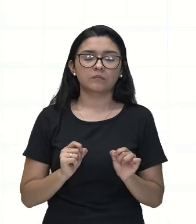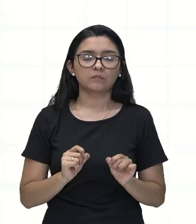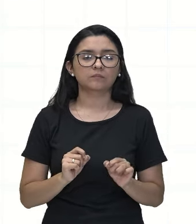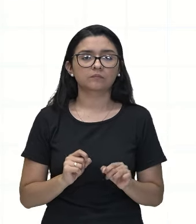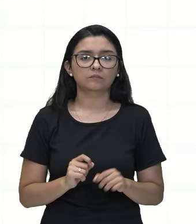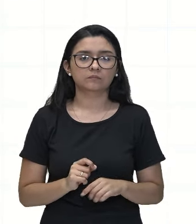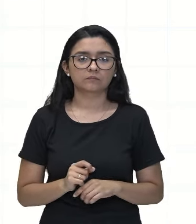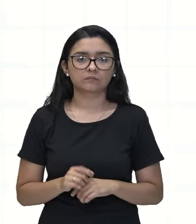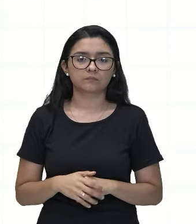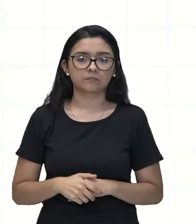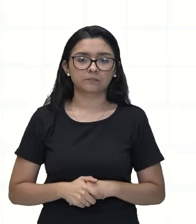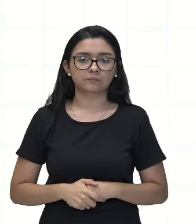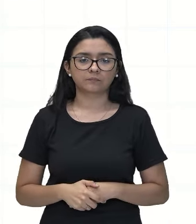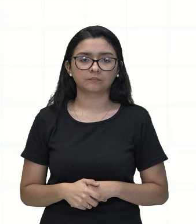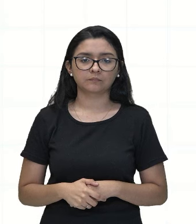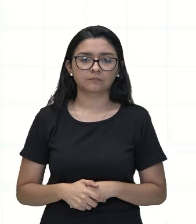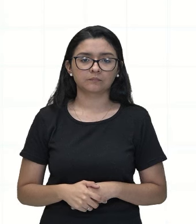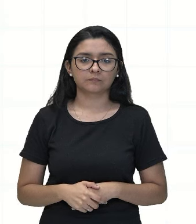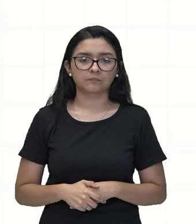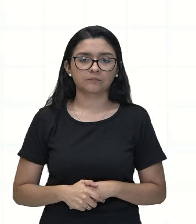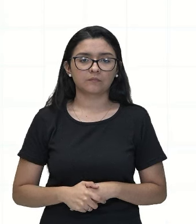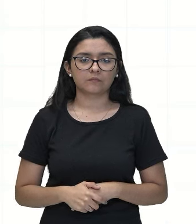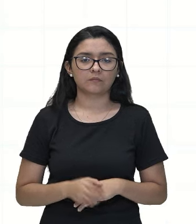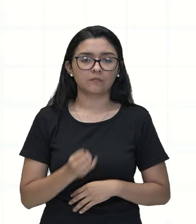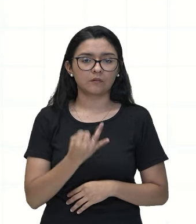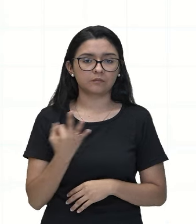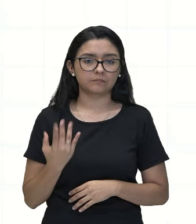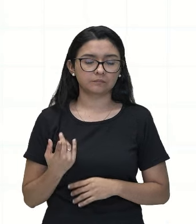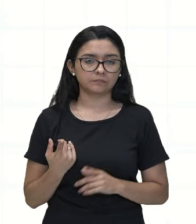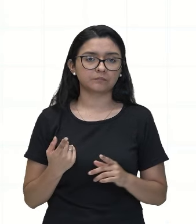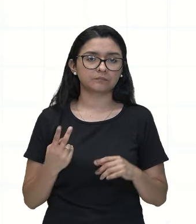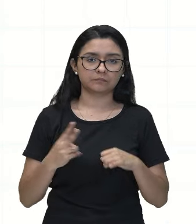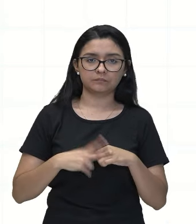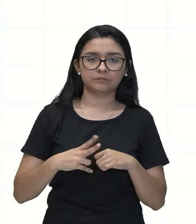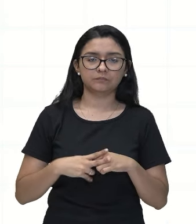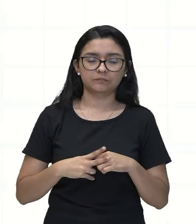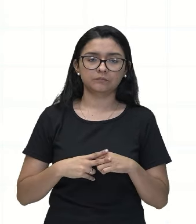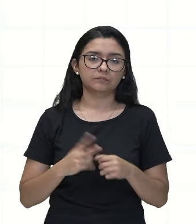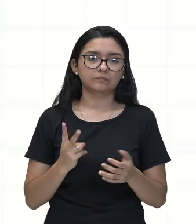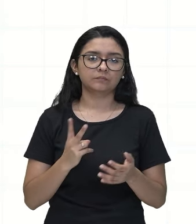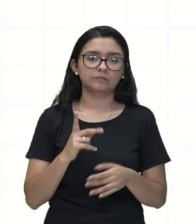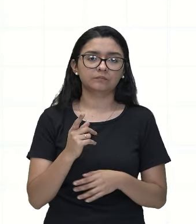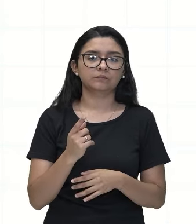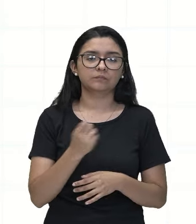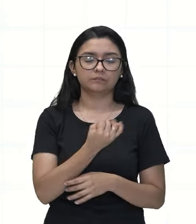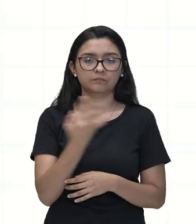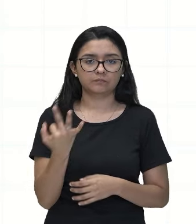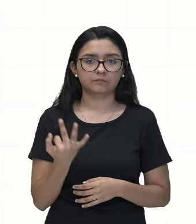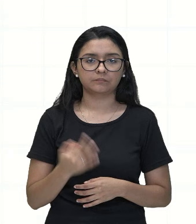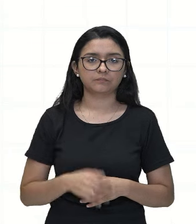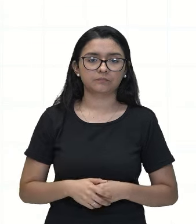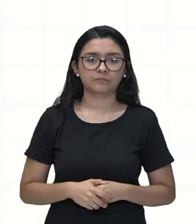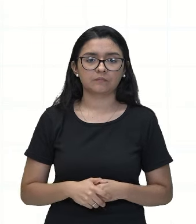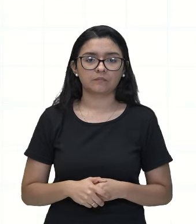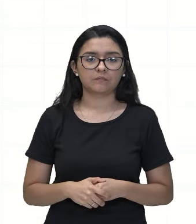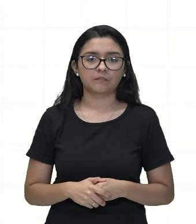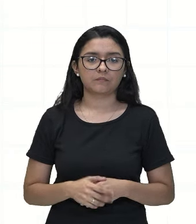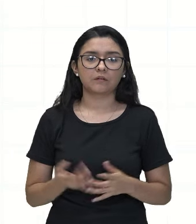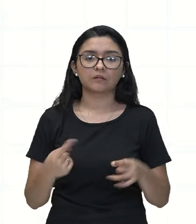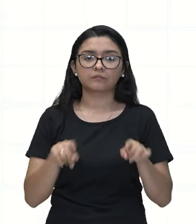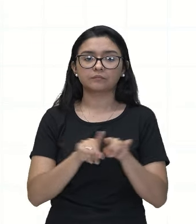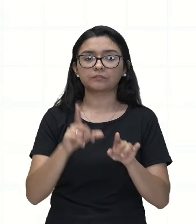vai ficar no plural o verbo fica no plural tá E temos